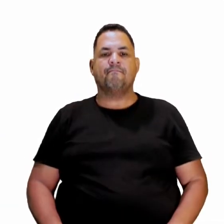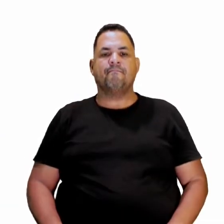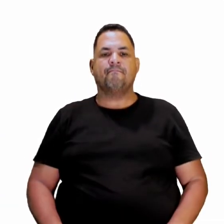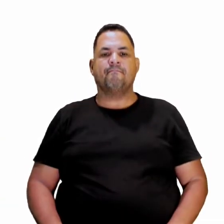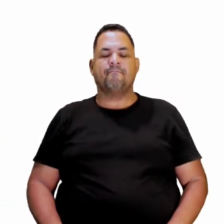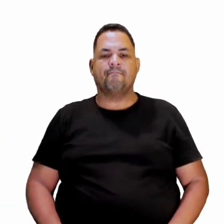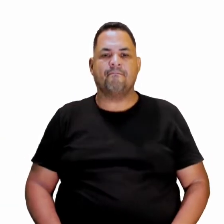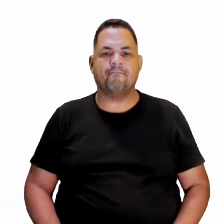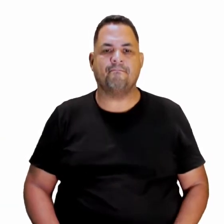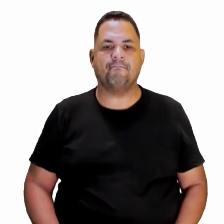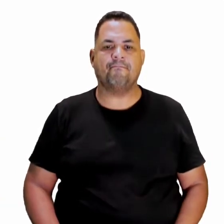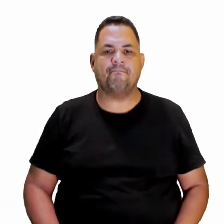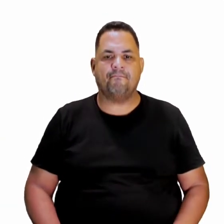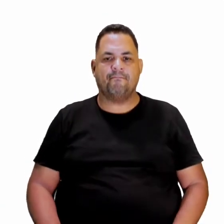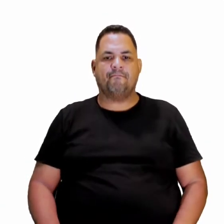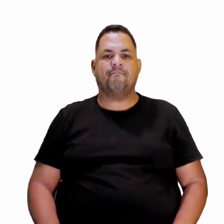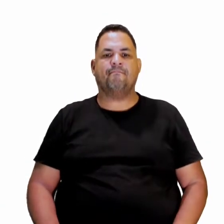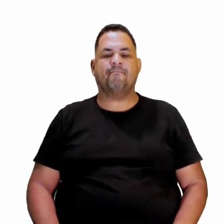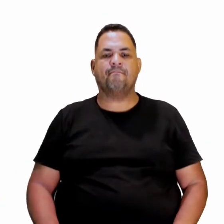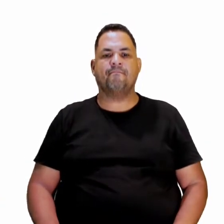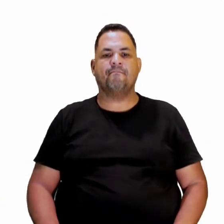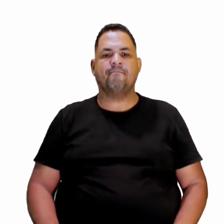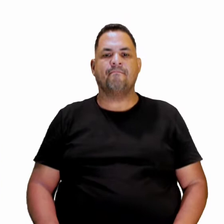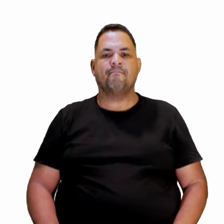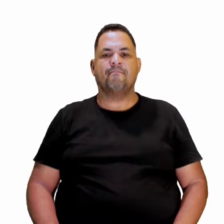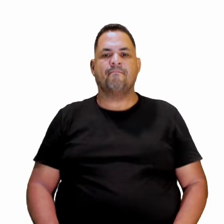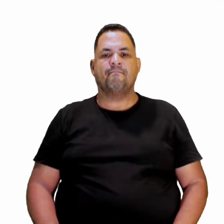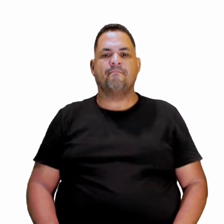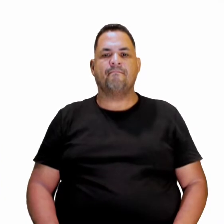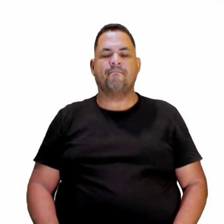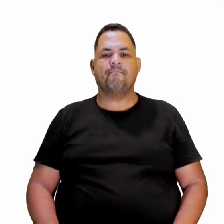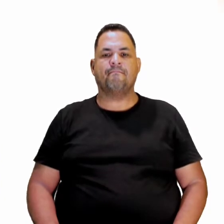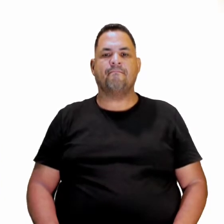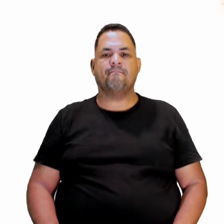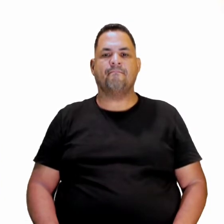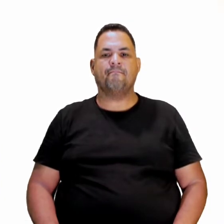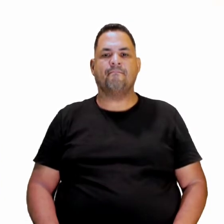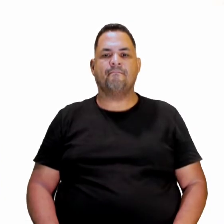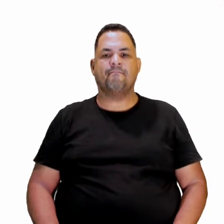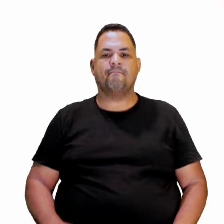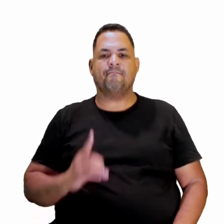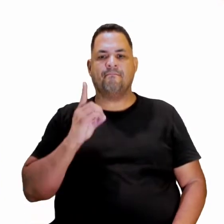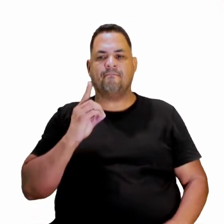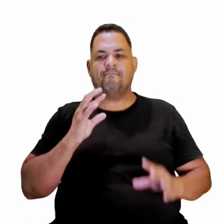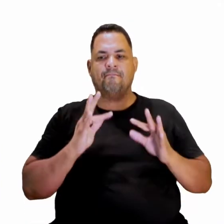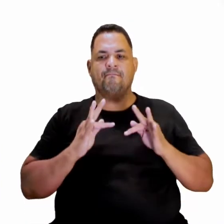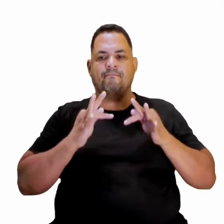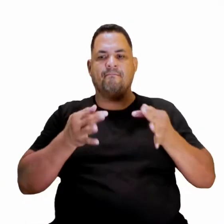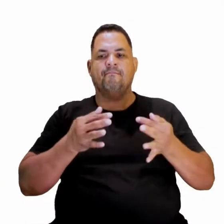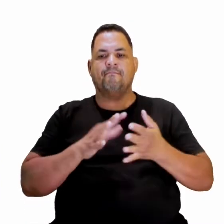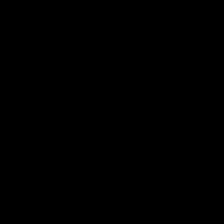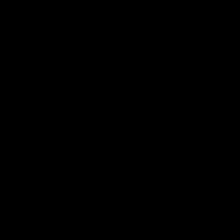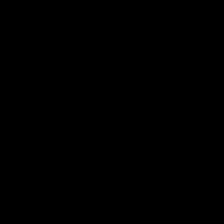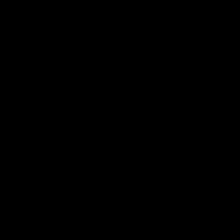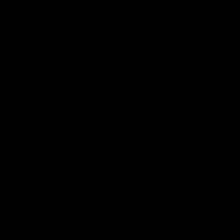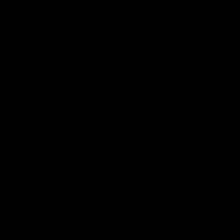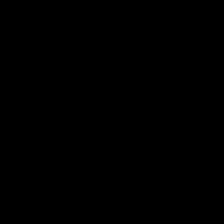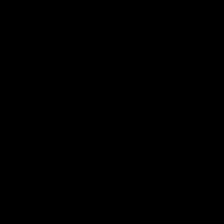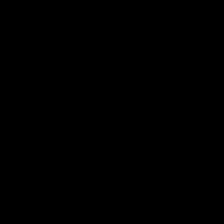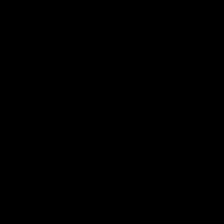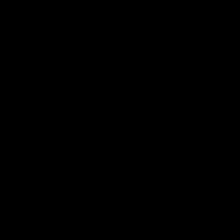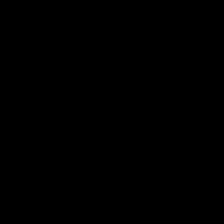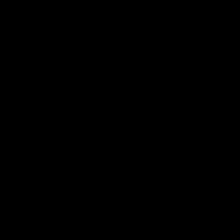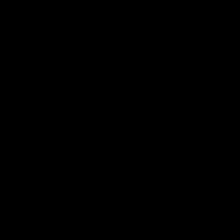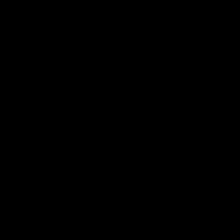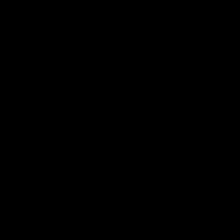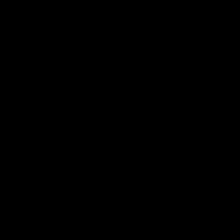verbo gostar. Então, vai ficar liked, com D no final. Você não vai acrescentar outro E de jeito